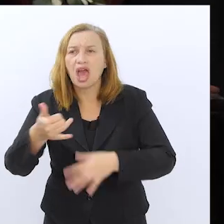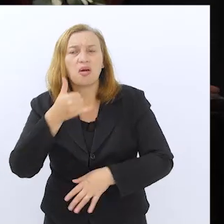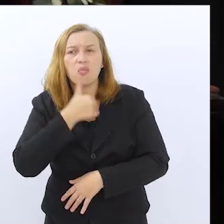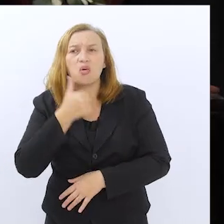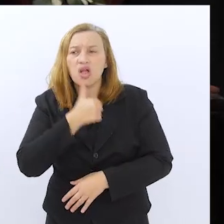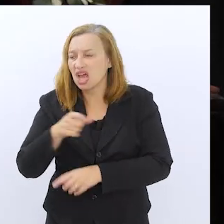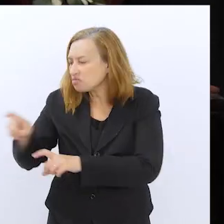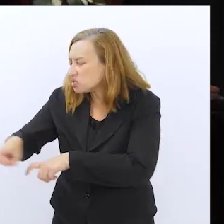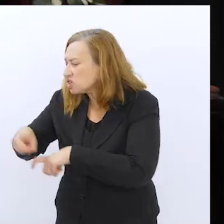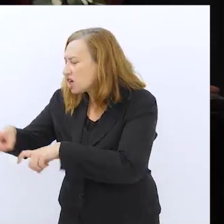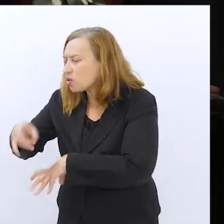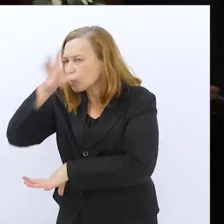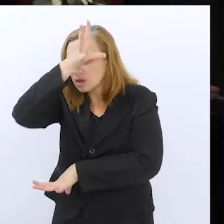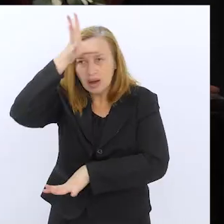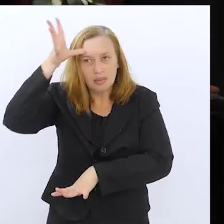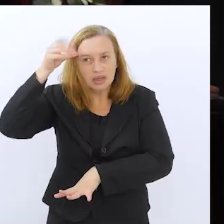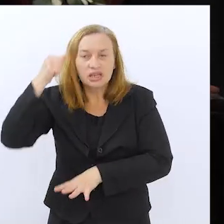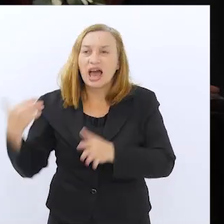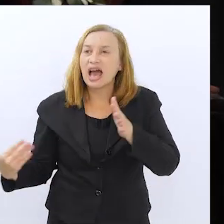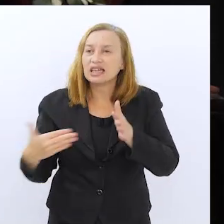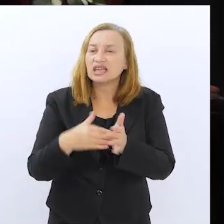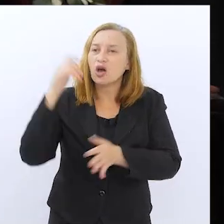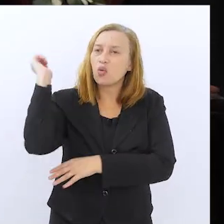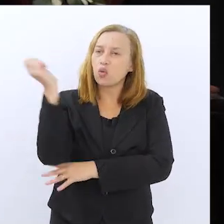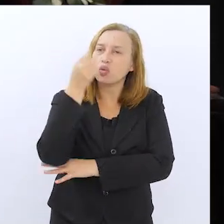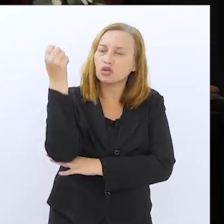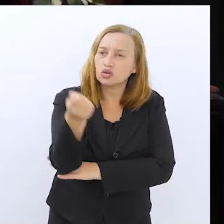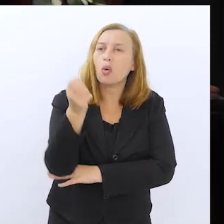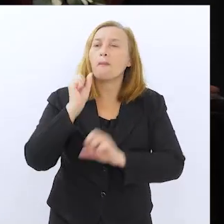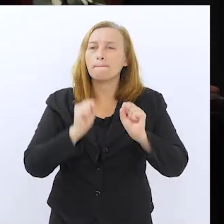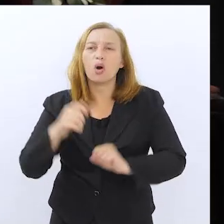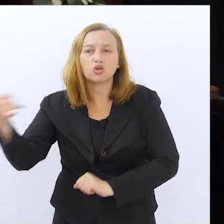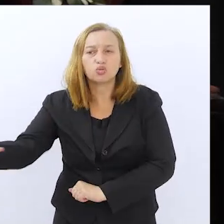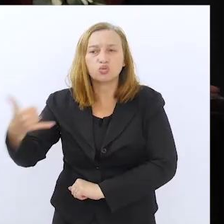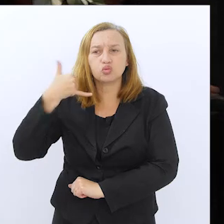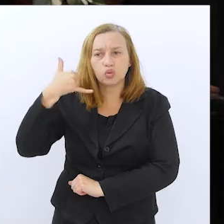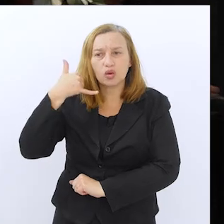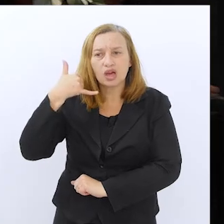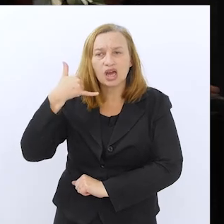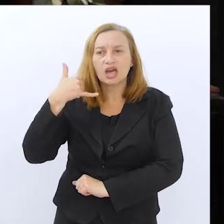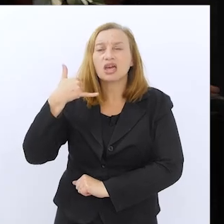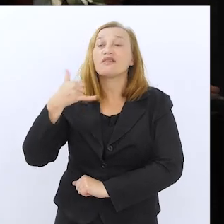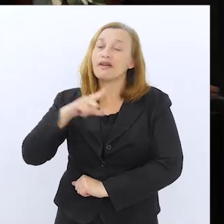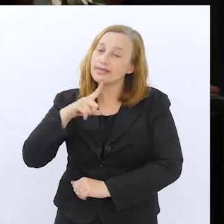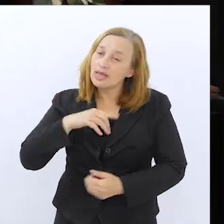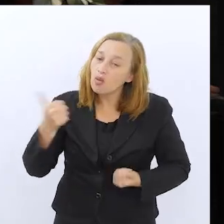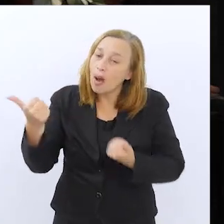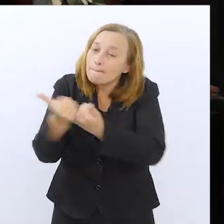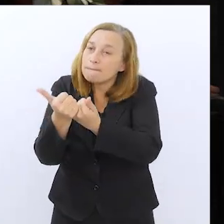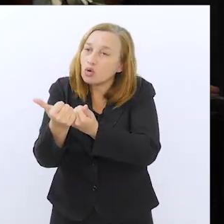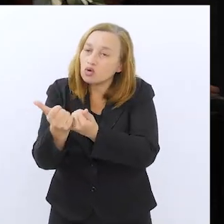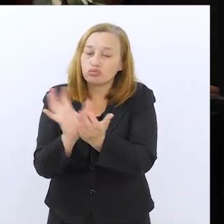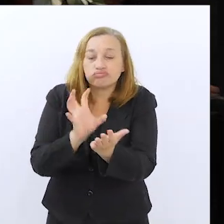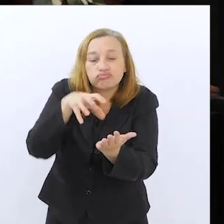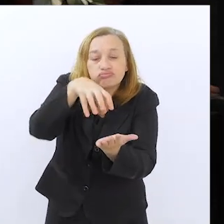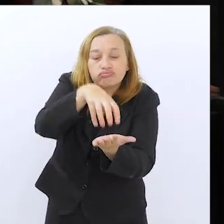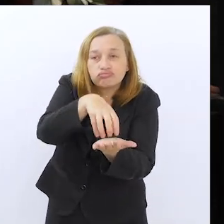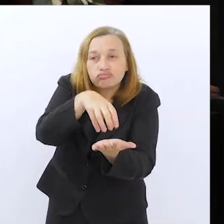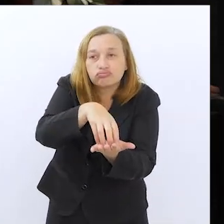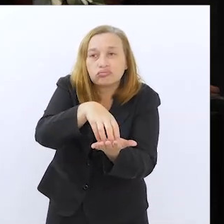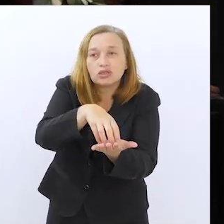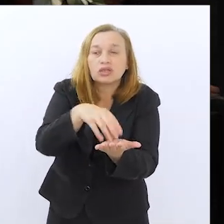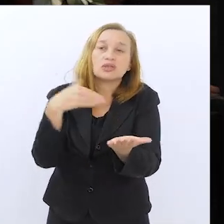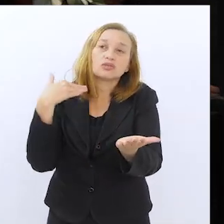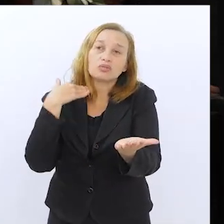nacional que qualquer mulher lá do interior do Amazonas até o Rio Grande do Sul, ela pode ligar e ela vai contar com essa rede